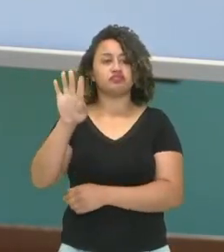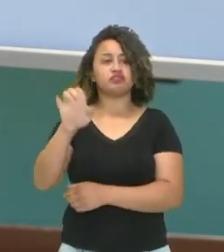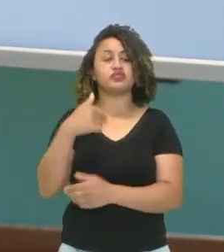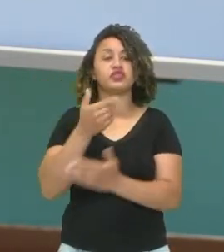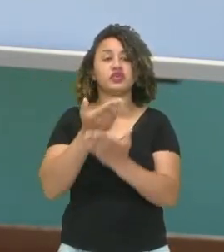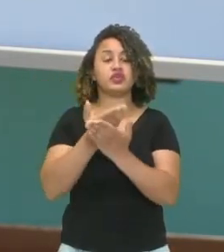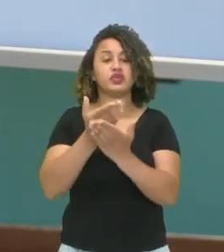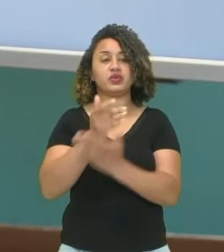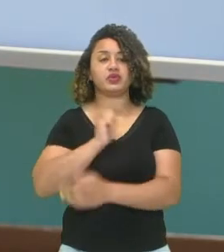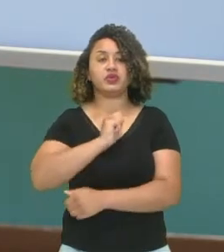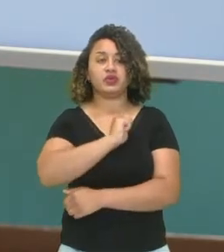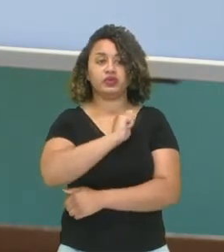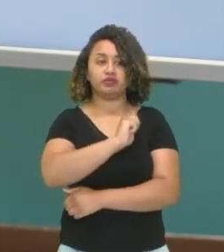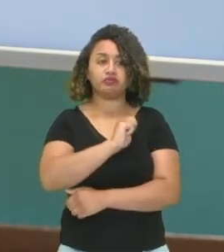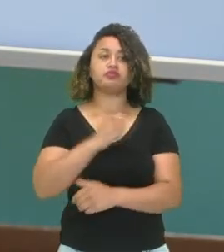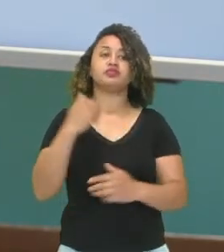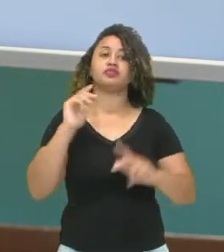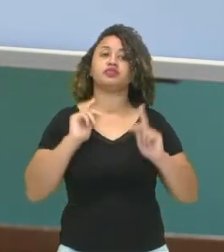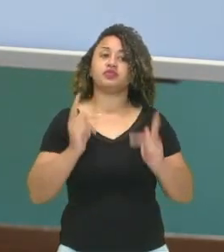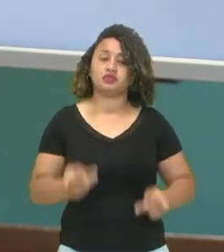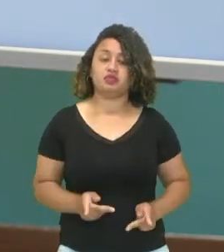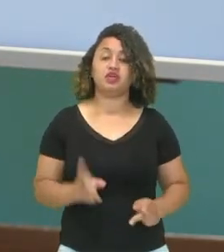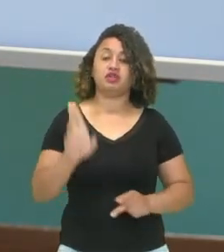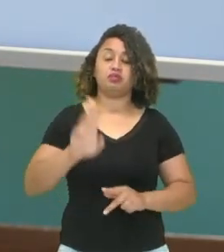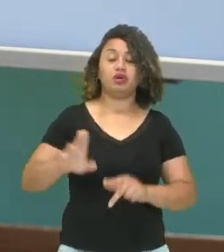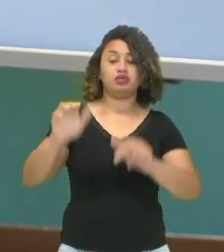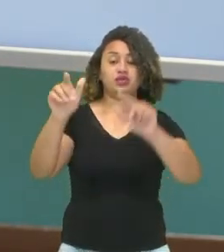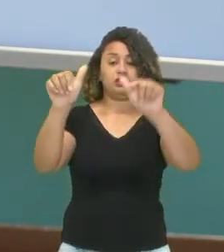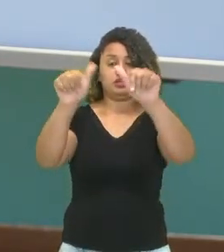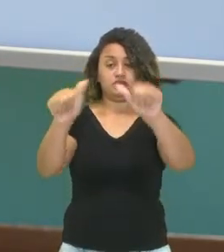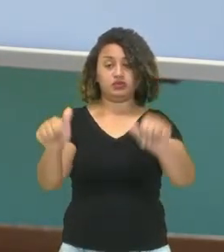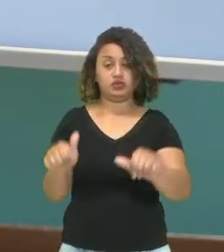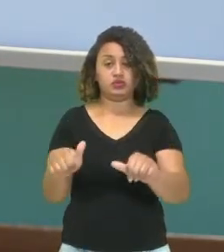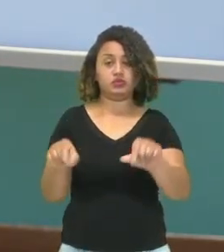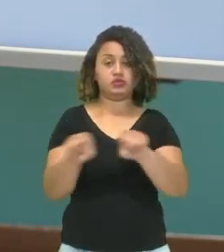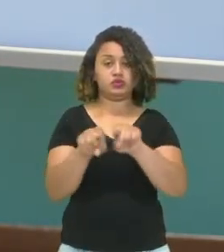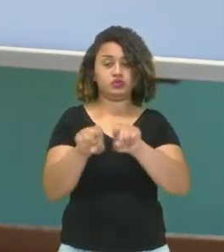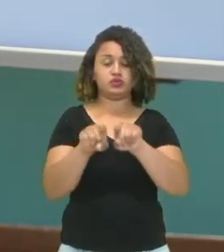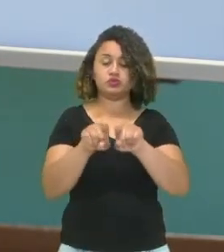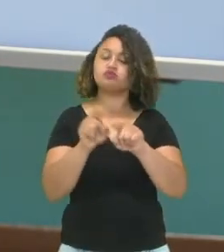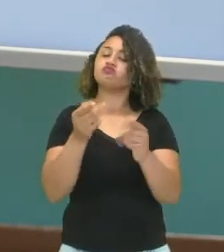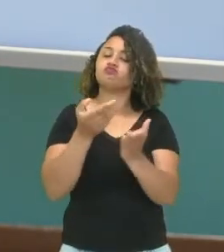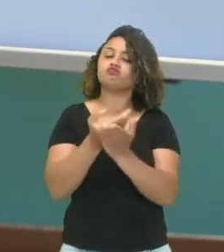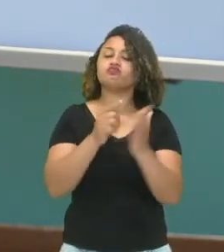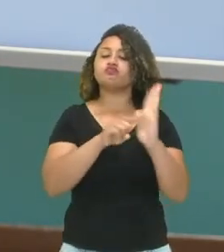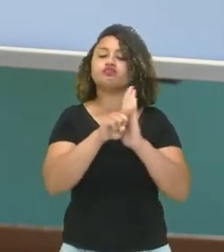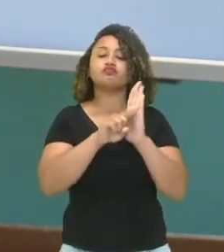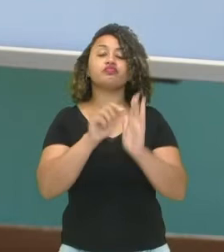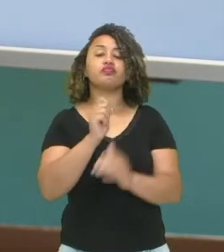conhecimentos na elaboração de suas esculturas. Então, o estudo da anatomia,